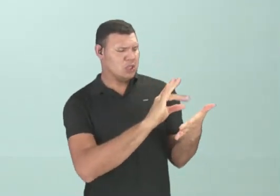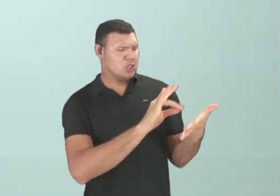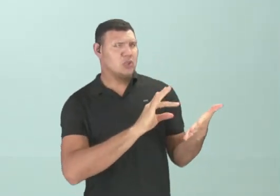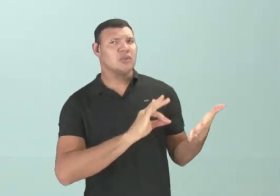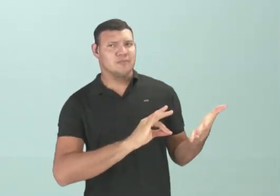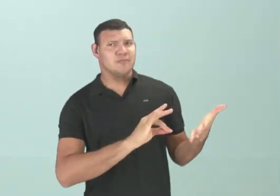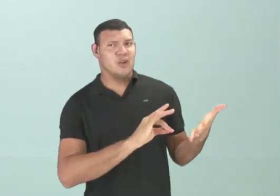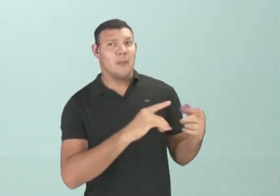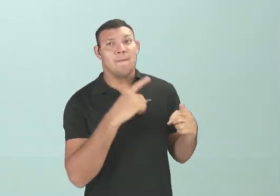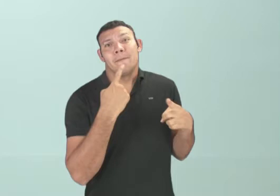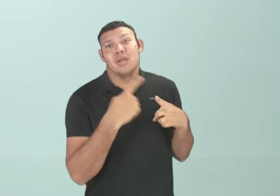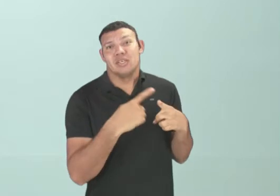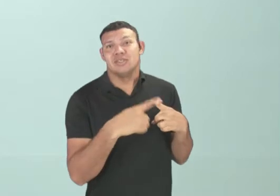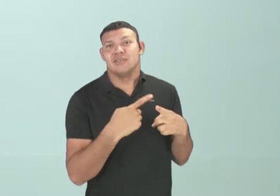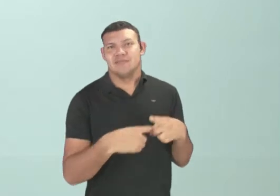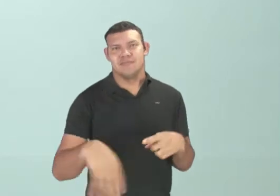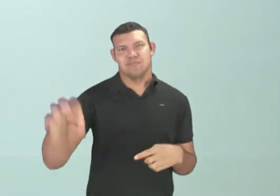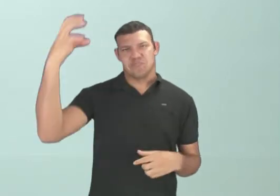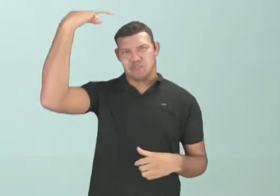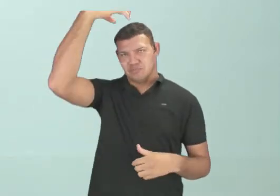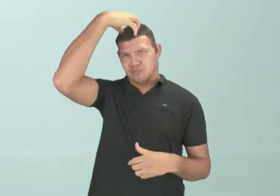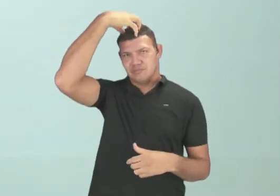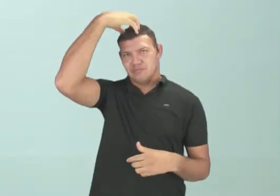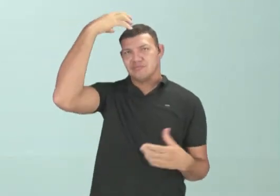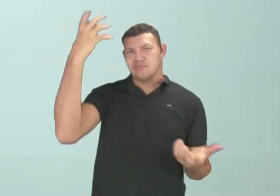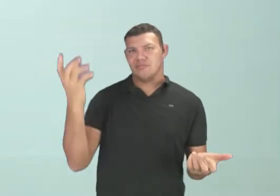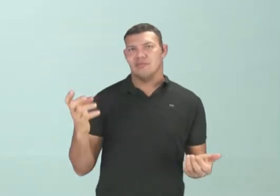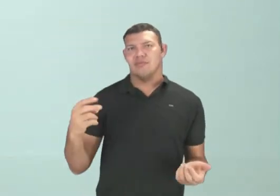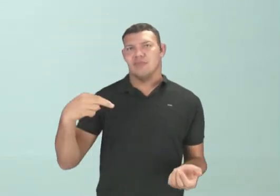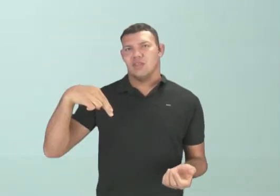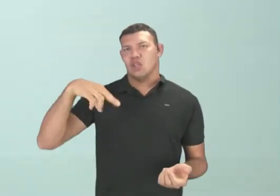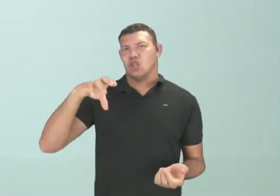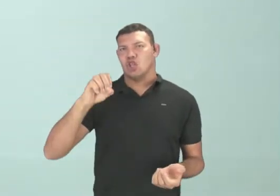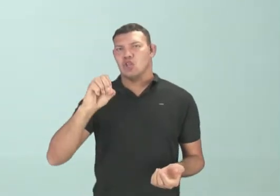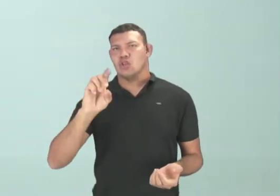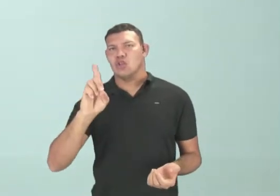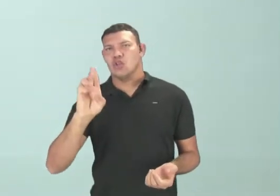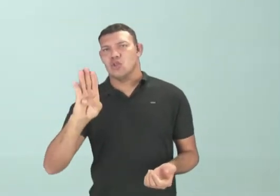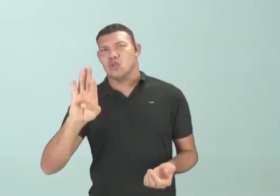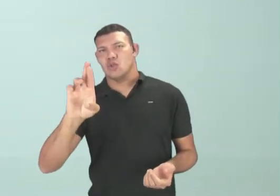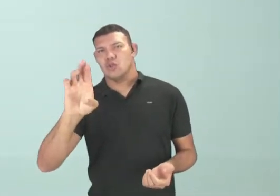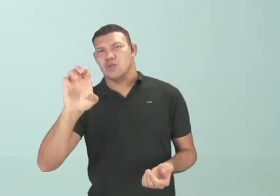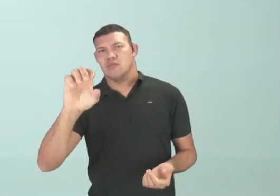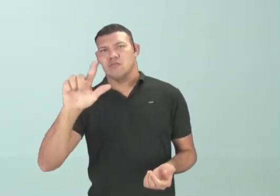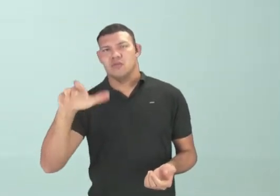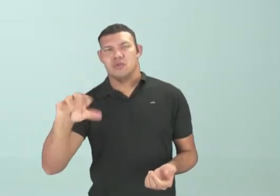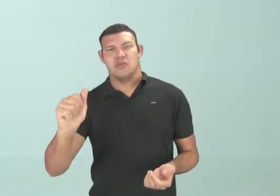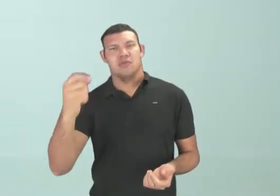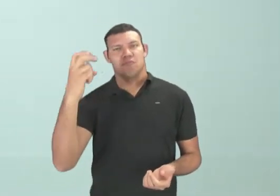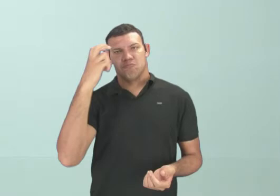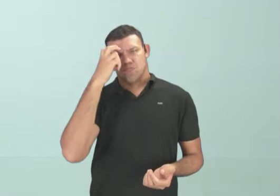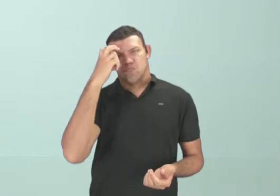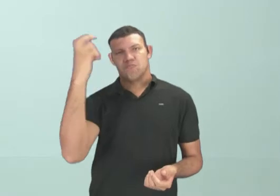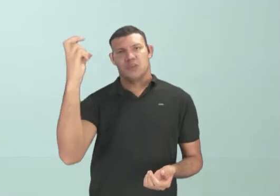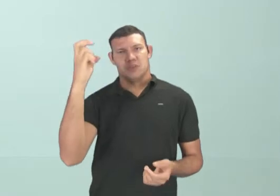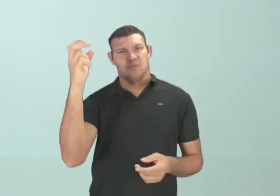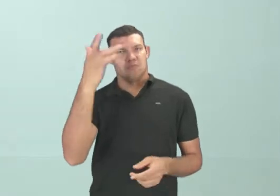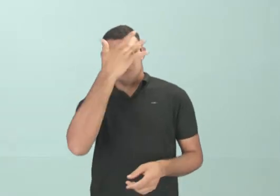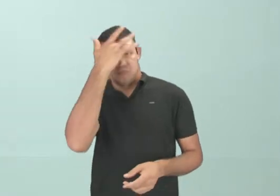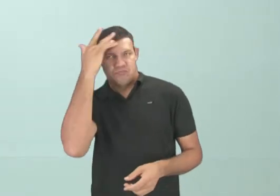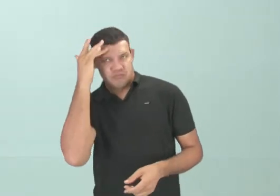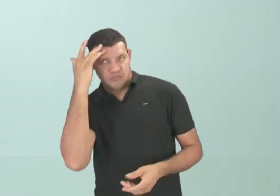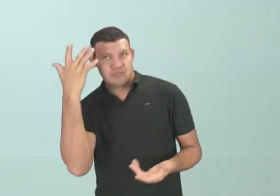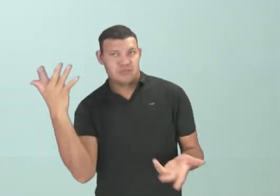porque era para ser feita, né, para a nobreza, ali para aquele povo, né, culto da época. Nós sabemos que